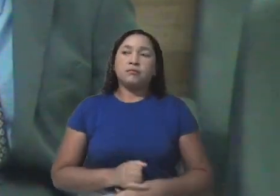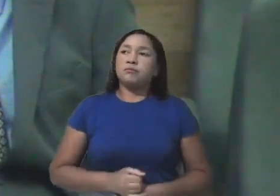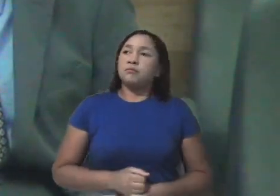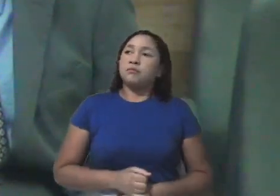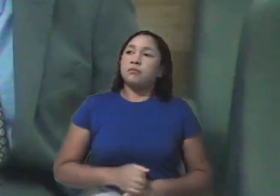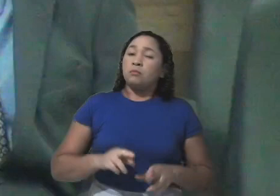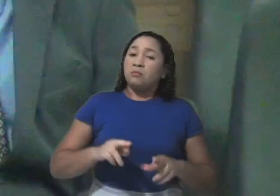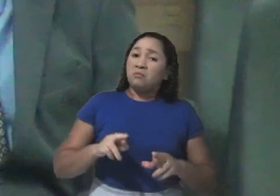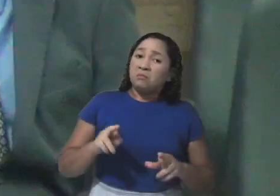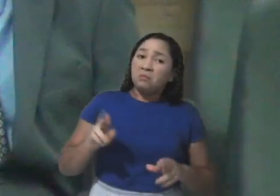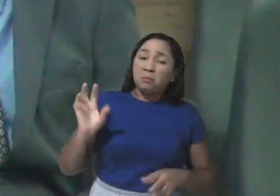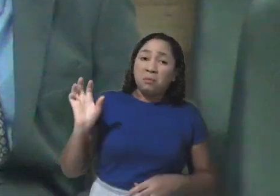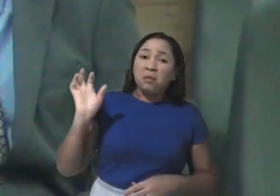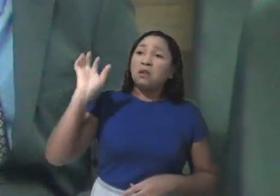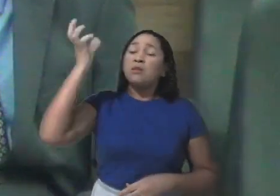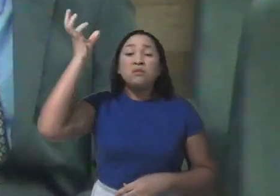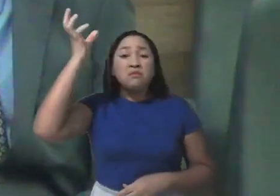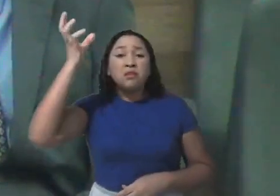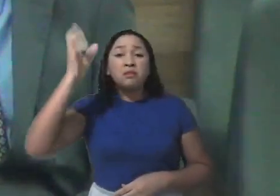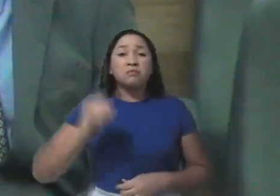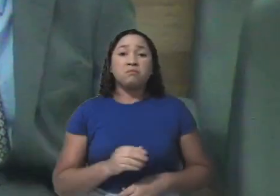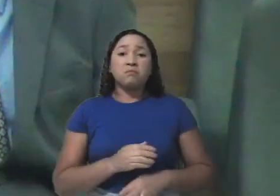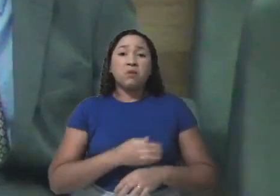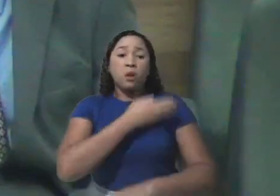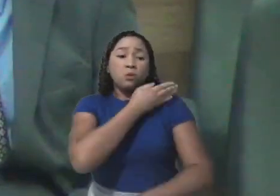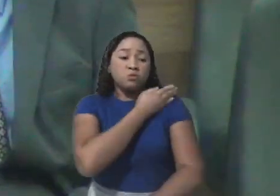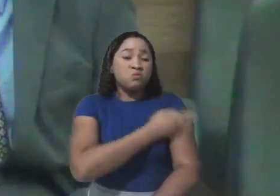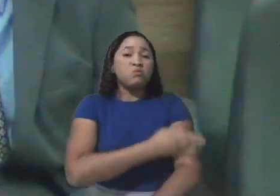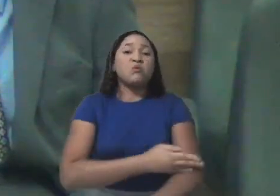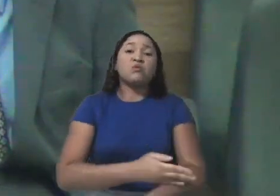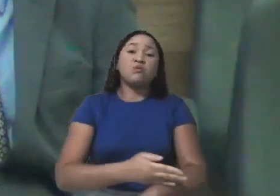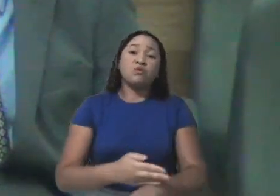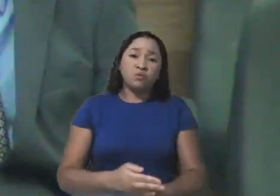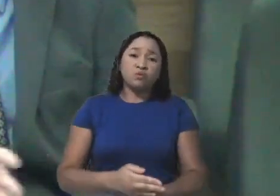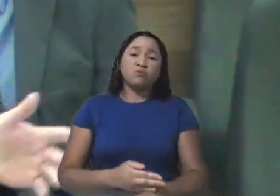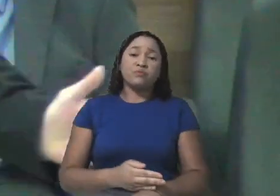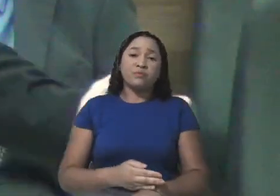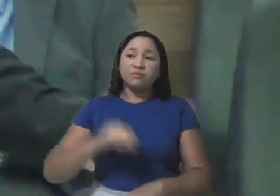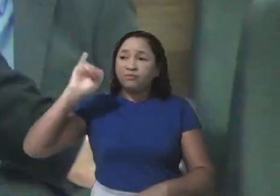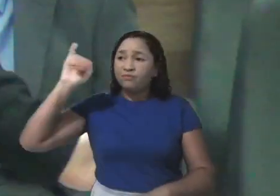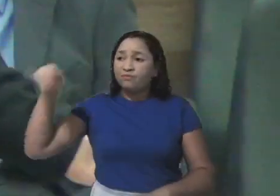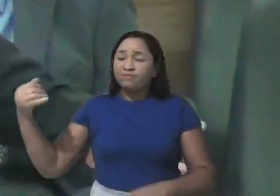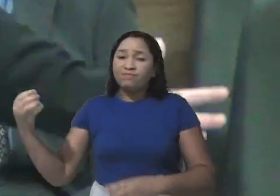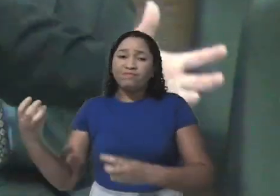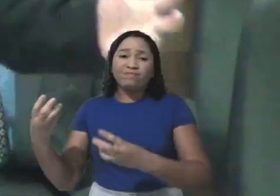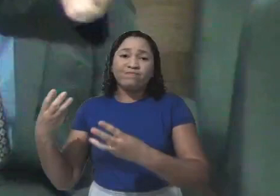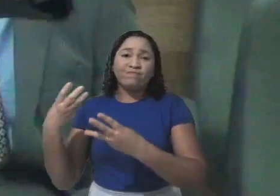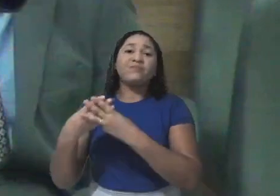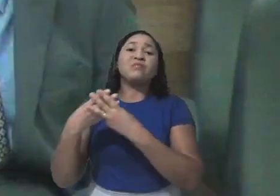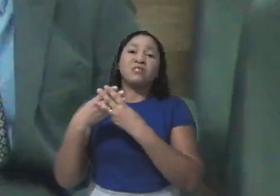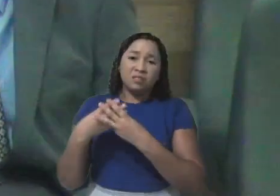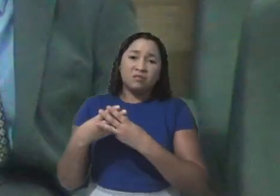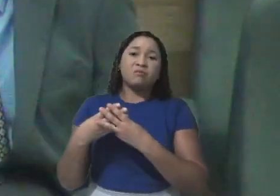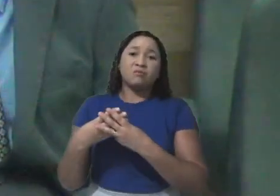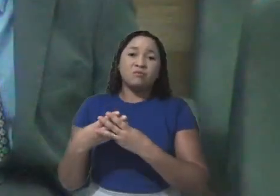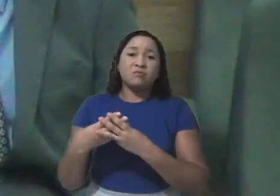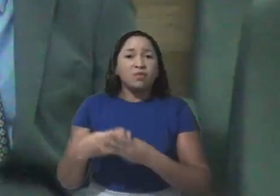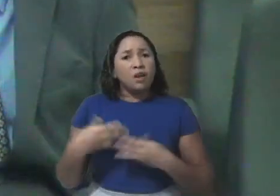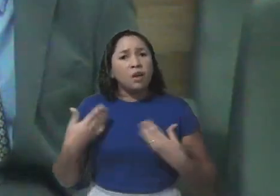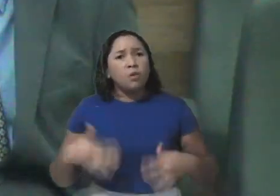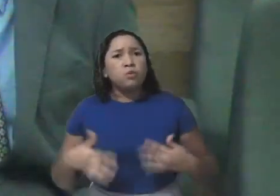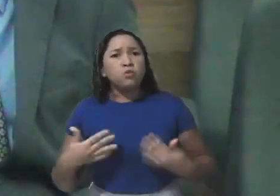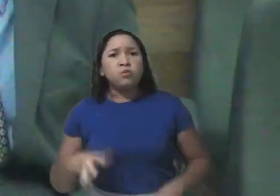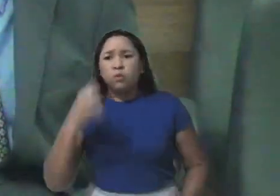costumes judaizantes. A coisa foi tão séria que foi preciso reunir todos os discípulos vivos